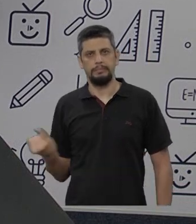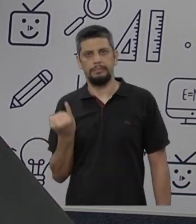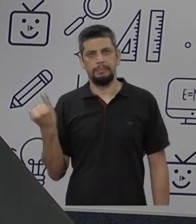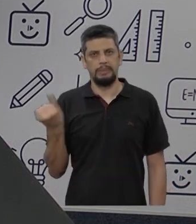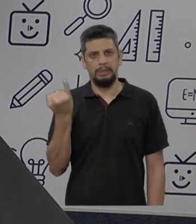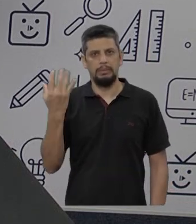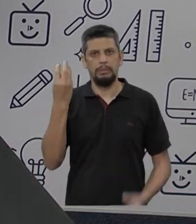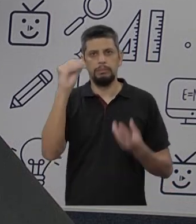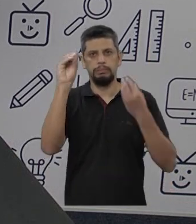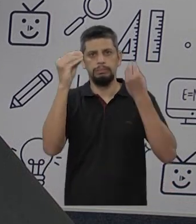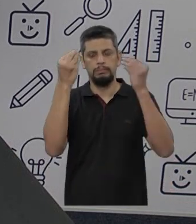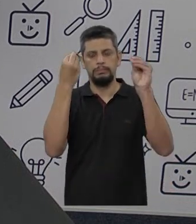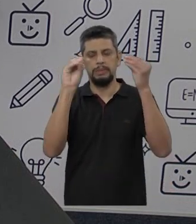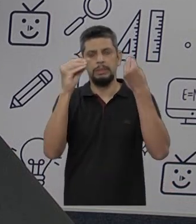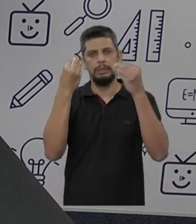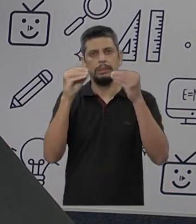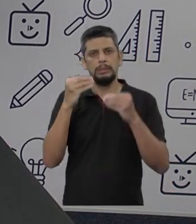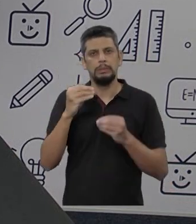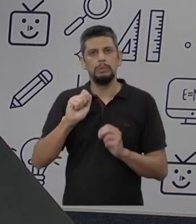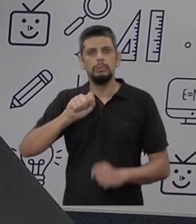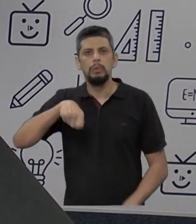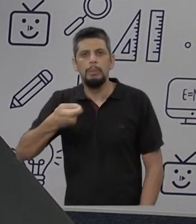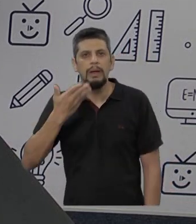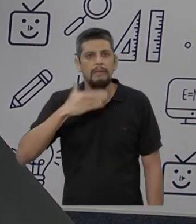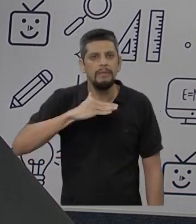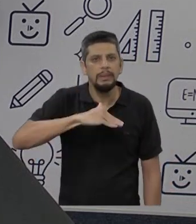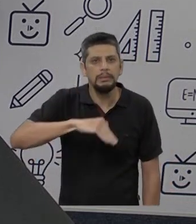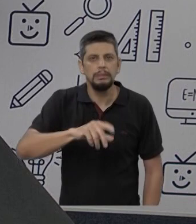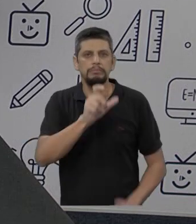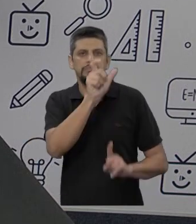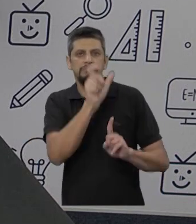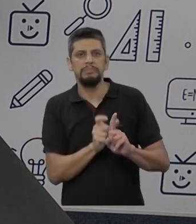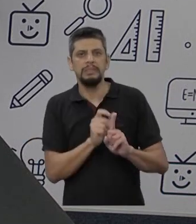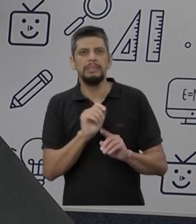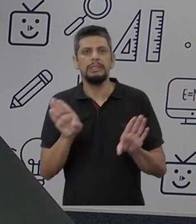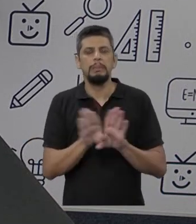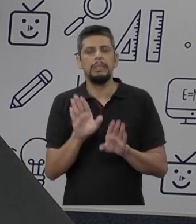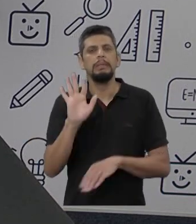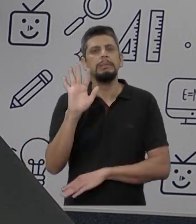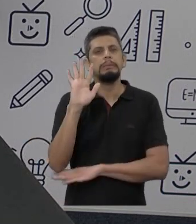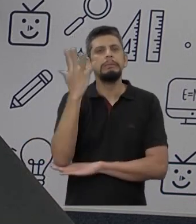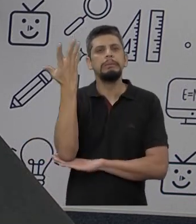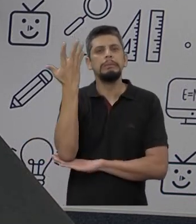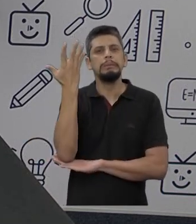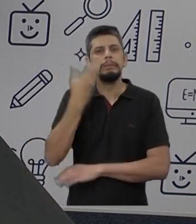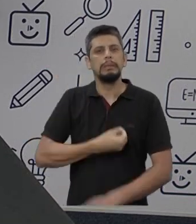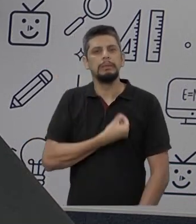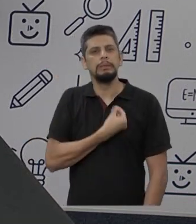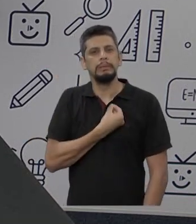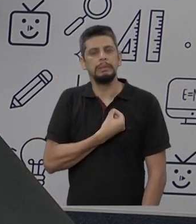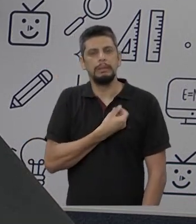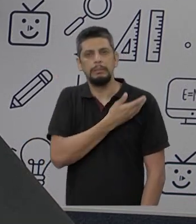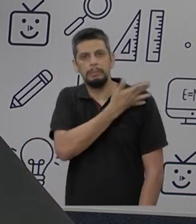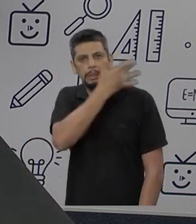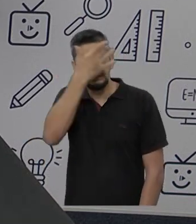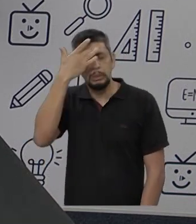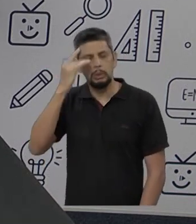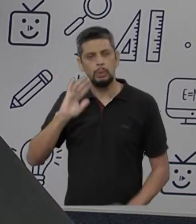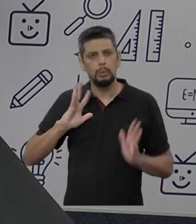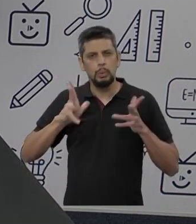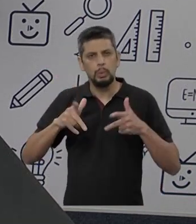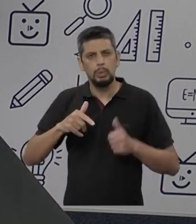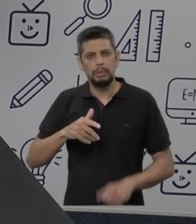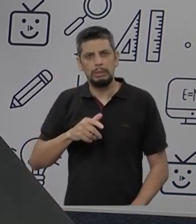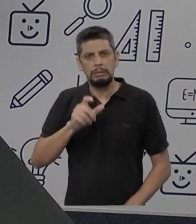é importante você colocar alguma coisa da infância e acontecimentos importantes. Todos nós temos